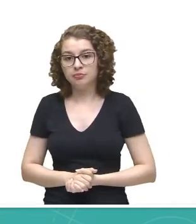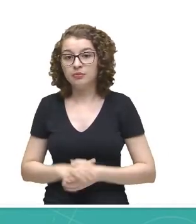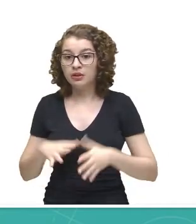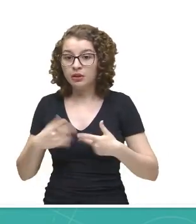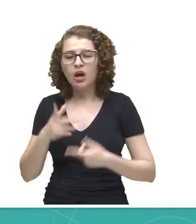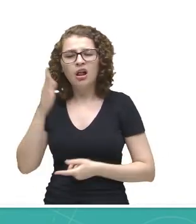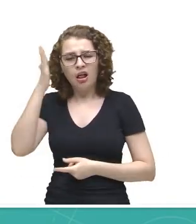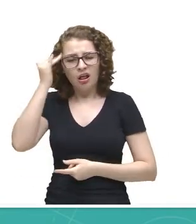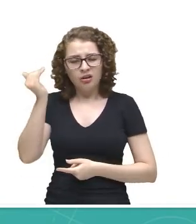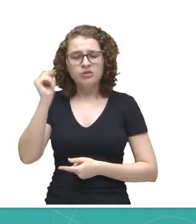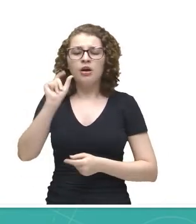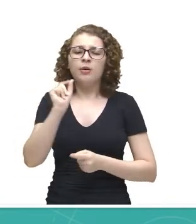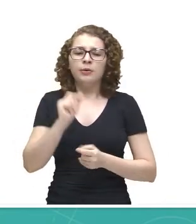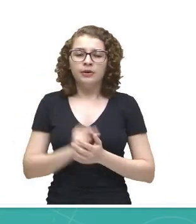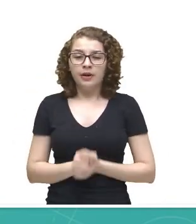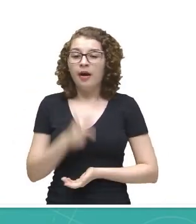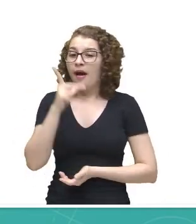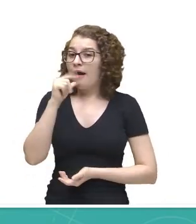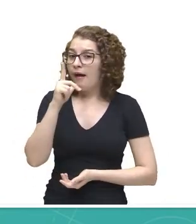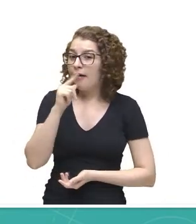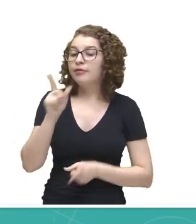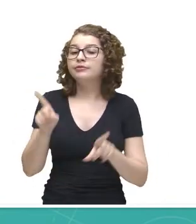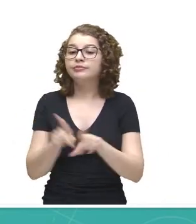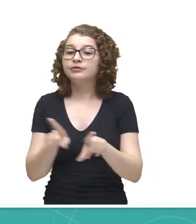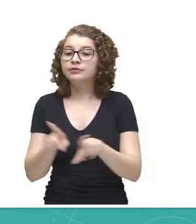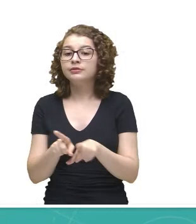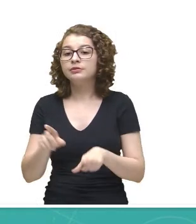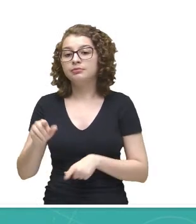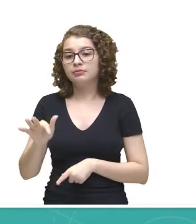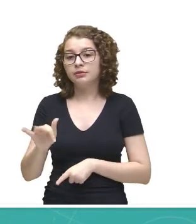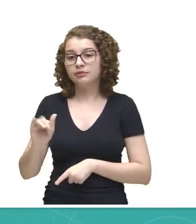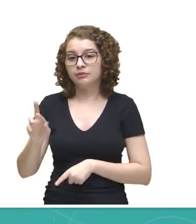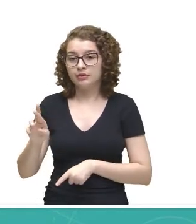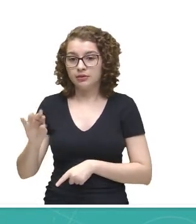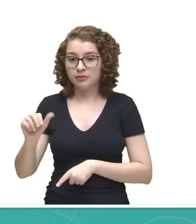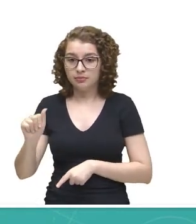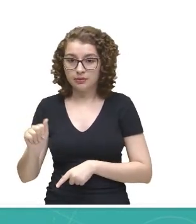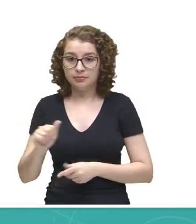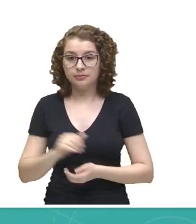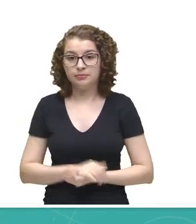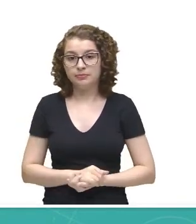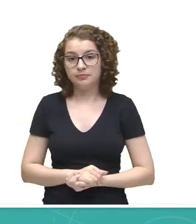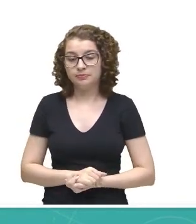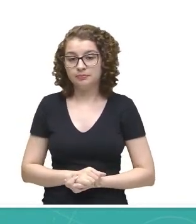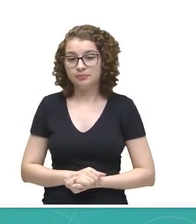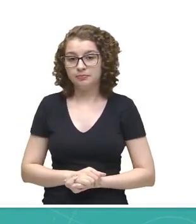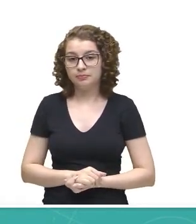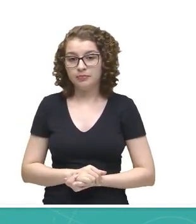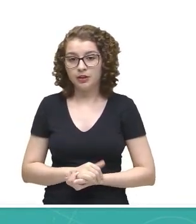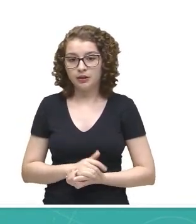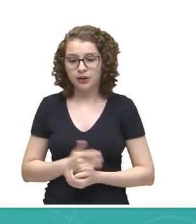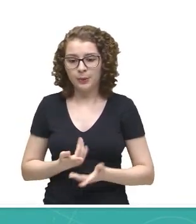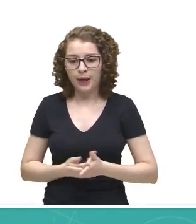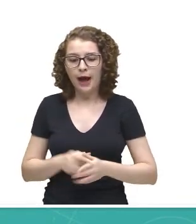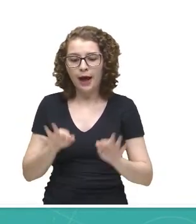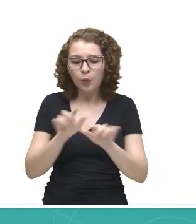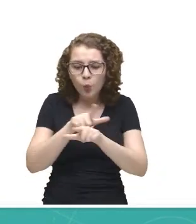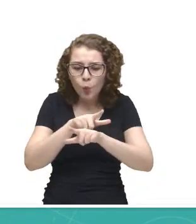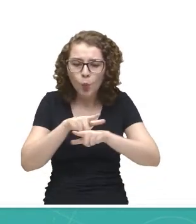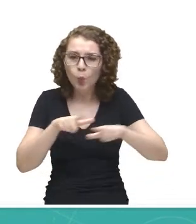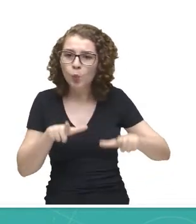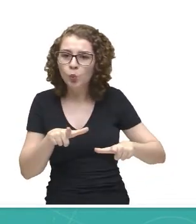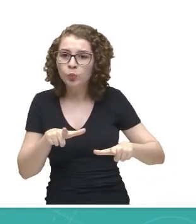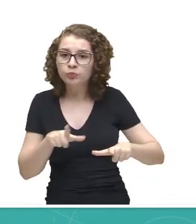água, tem fibras nesse espaço, tá bom? Então, a gente não tem espaço vazio no nosso